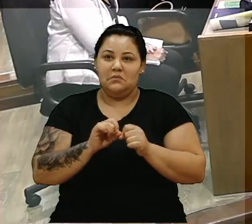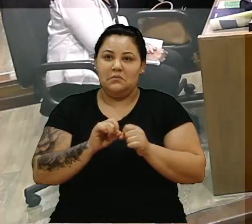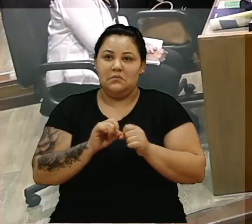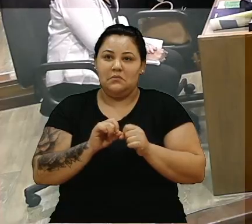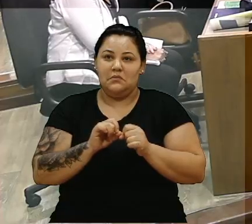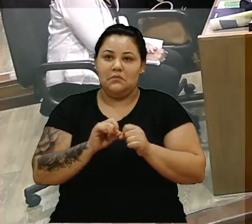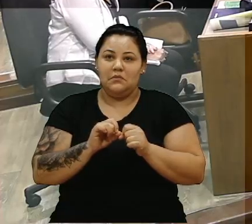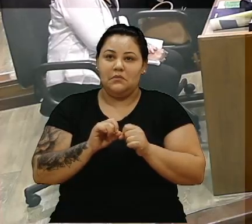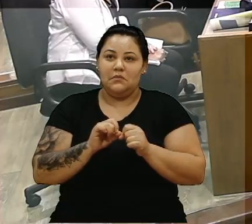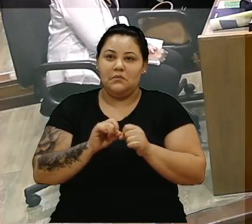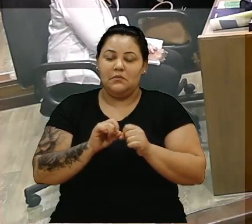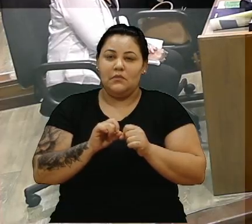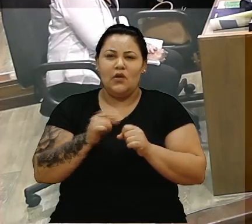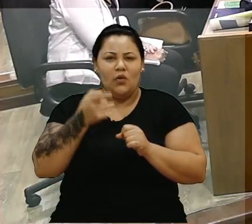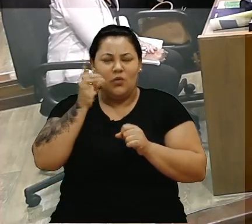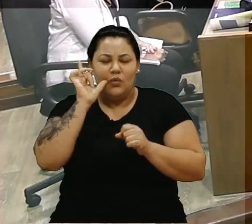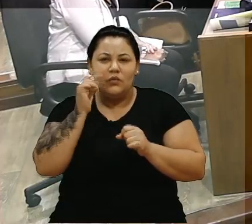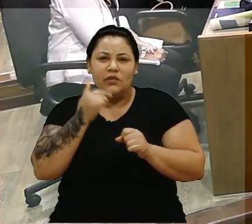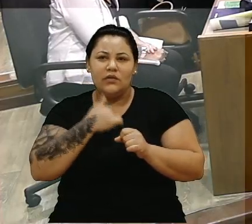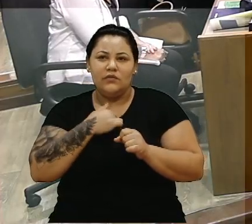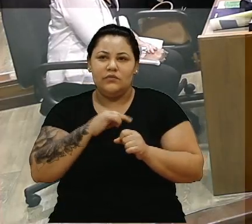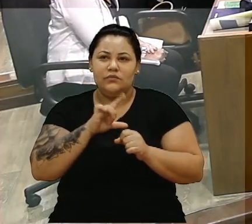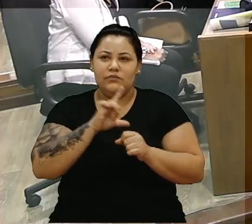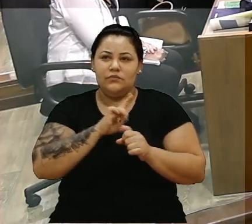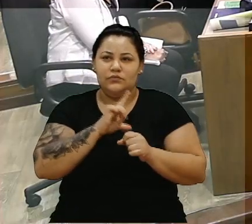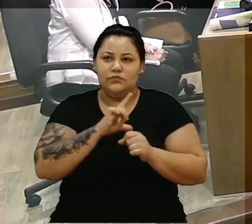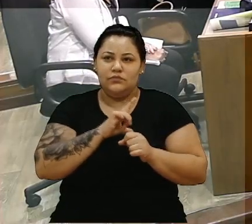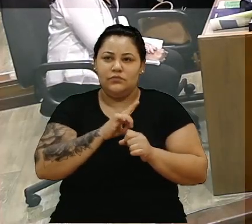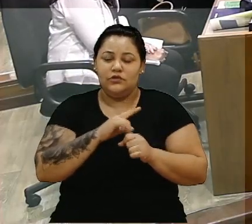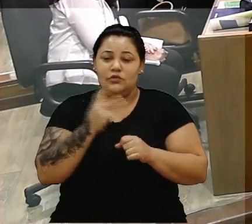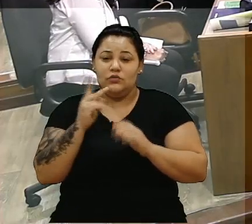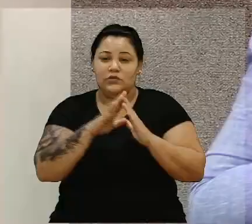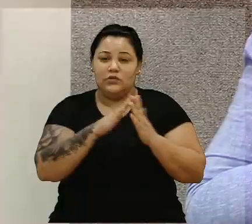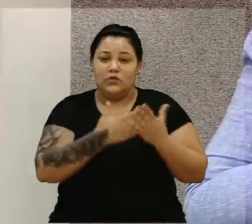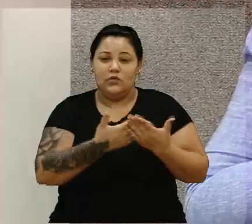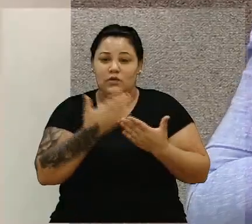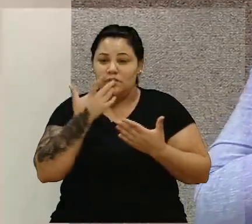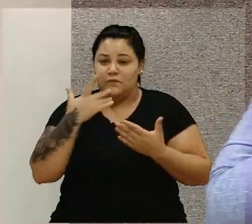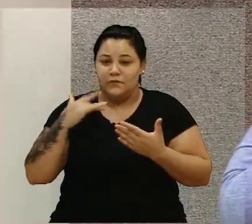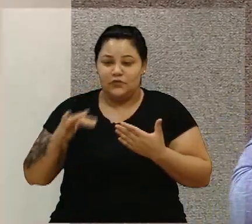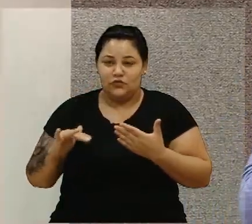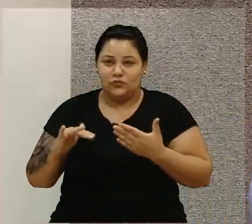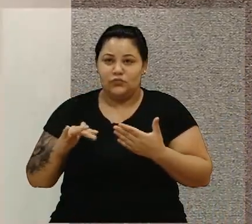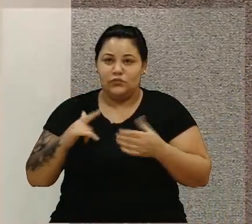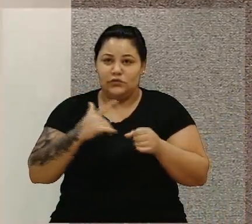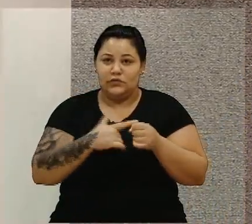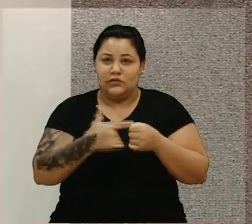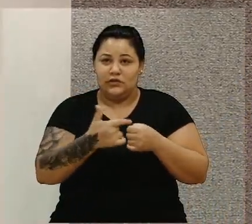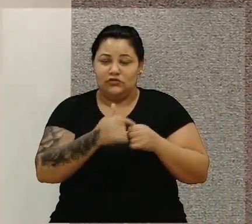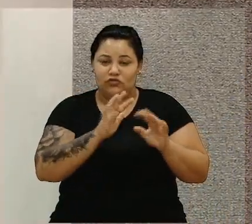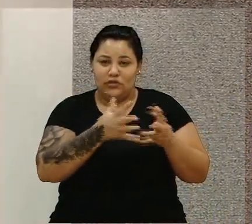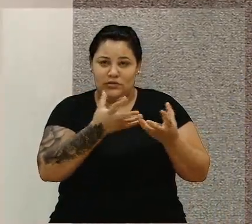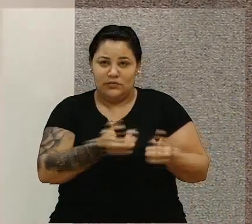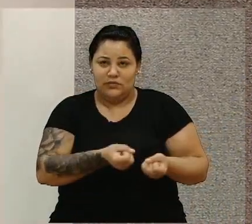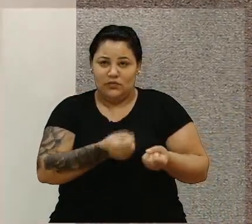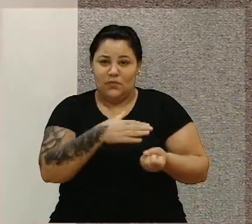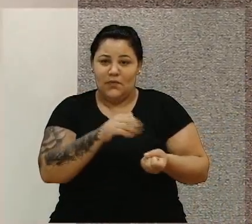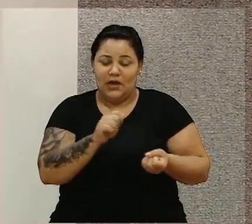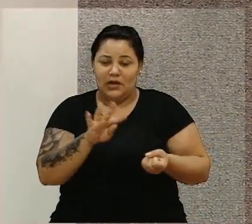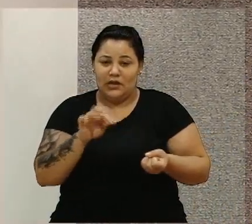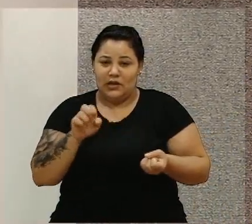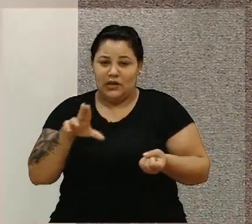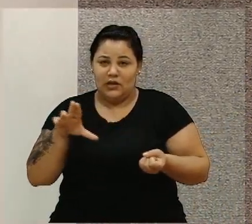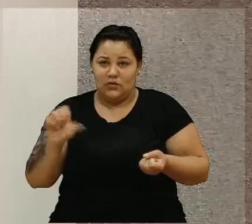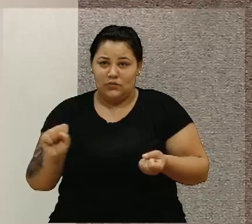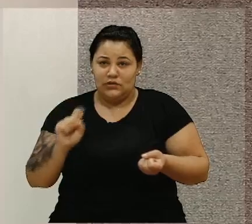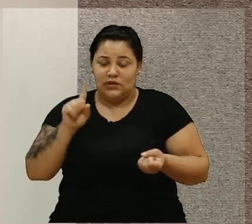por coincidência ontem eu estive em 2 escolas infantis da nossa cidade, né? Nós havíamos recebido o senhor Matheus Levi, que é presidente do Centro